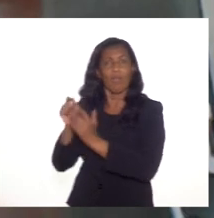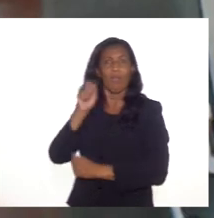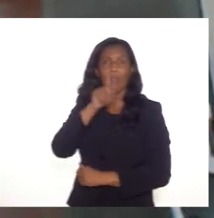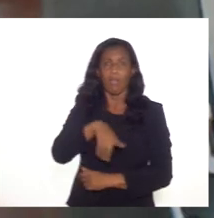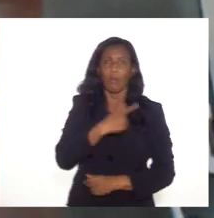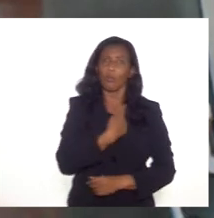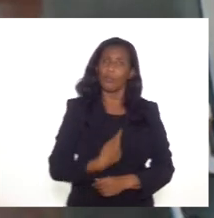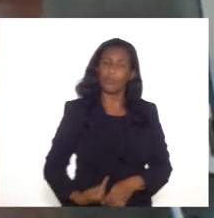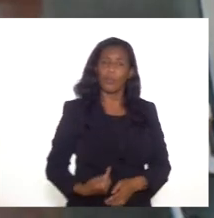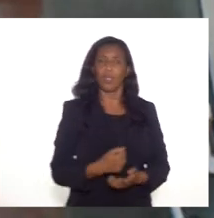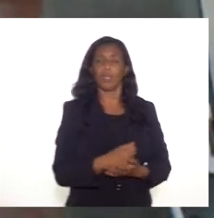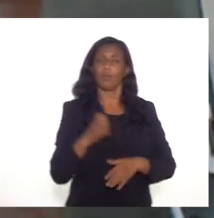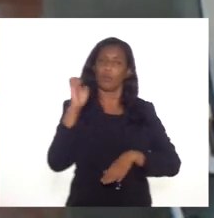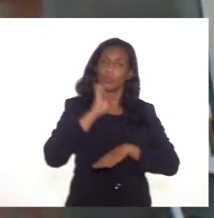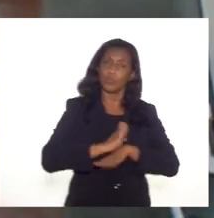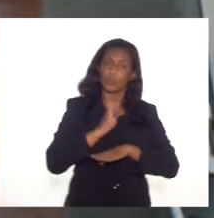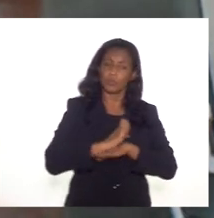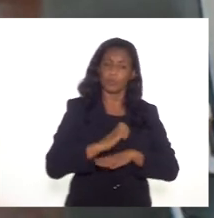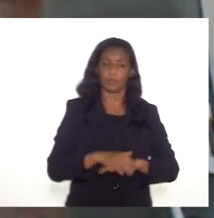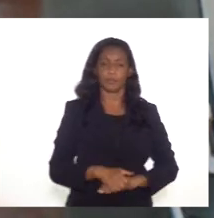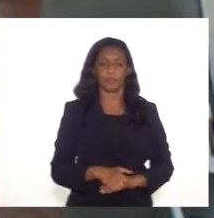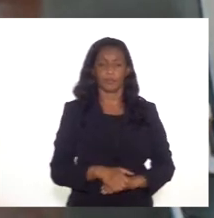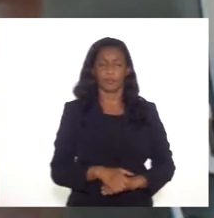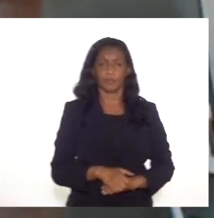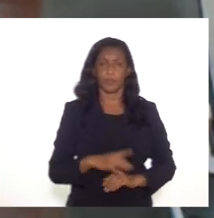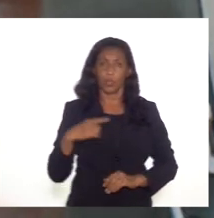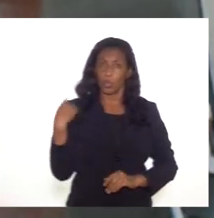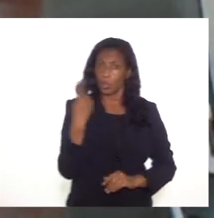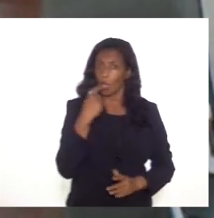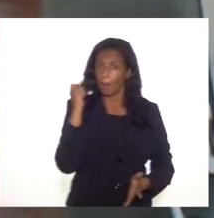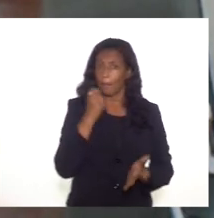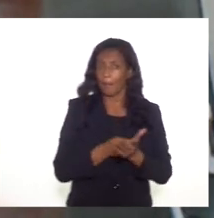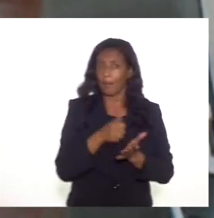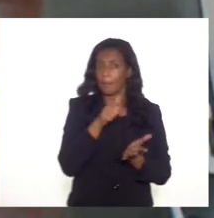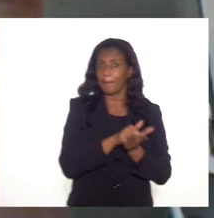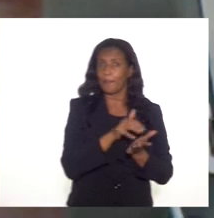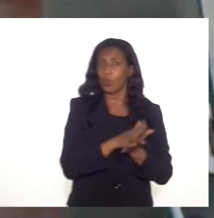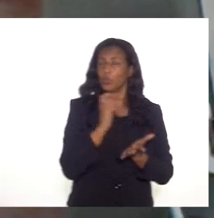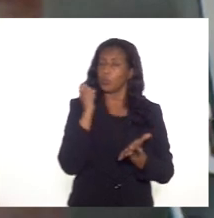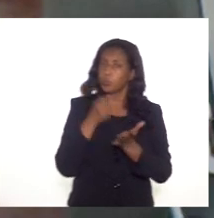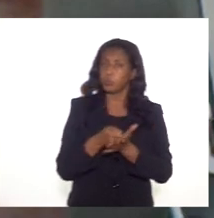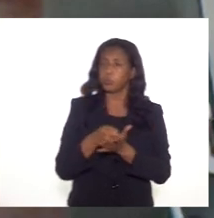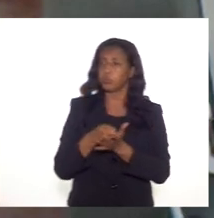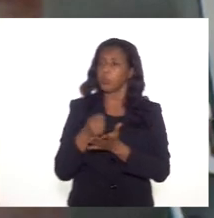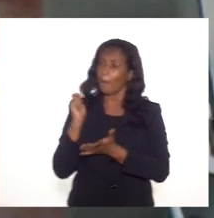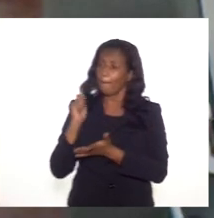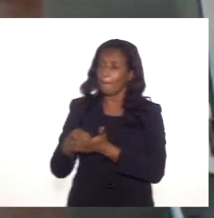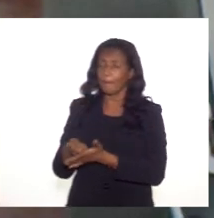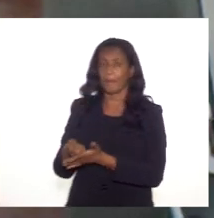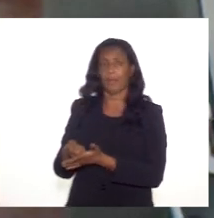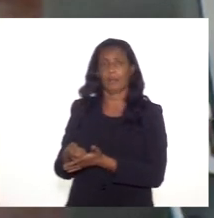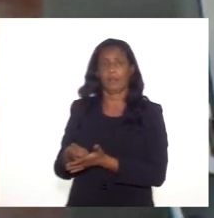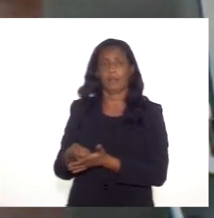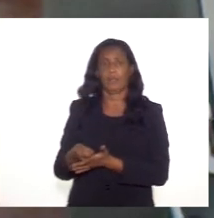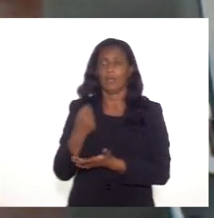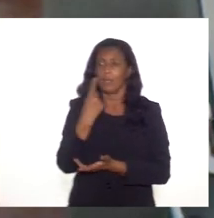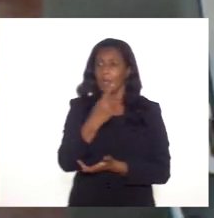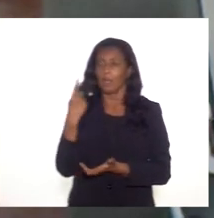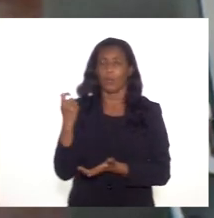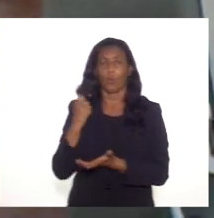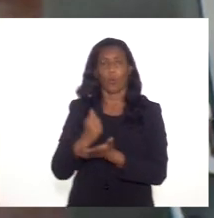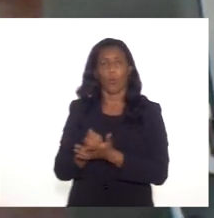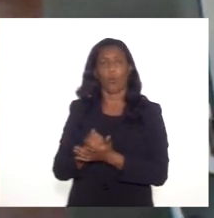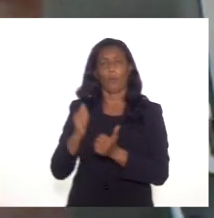governo, é o Estado. Nós pagamos impostos para isso. Cada cidadão quando compra um quilo de arroz,